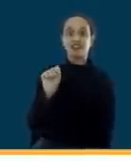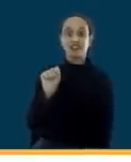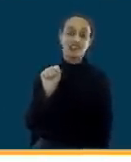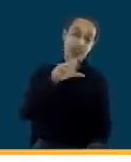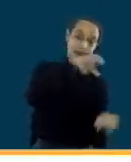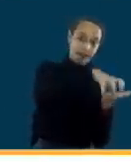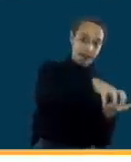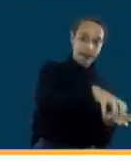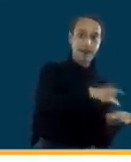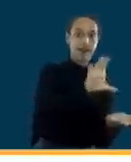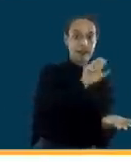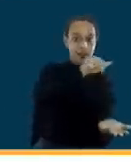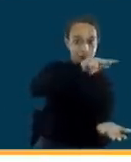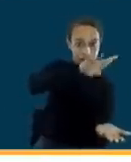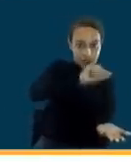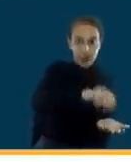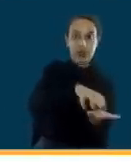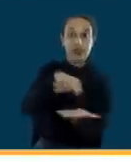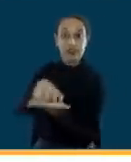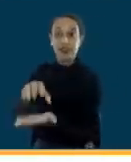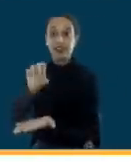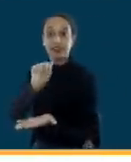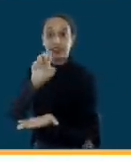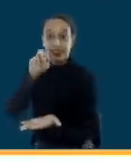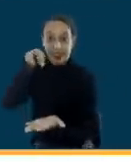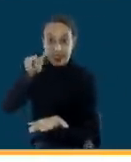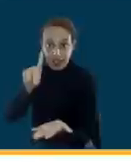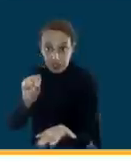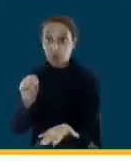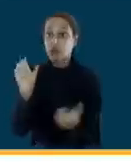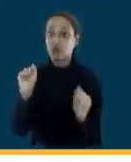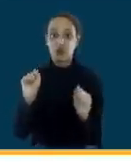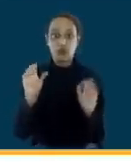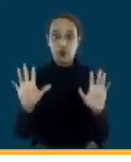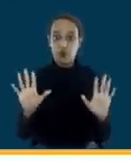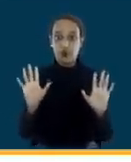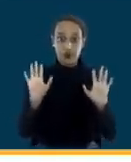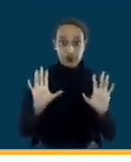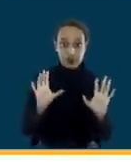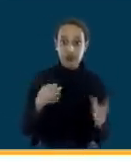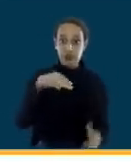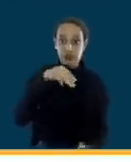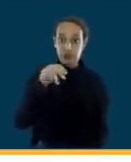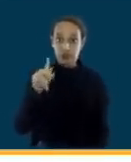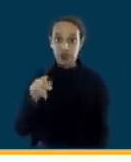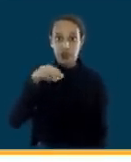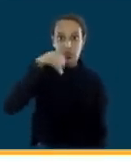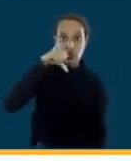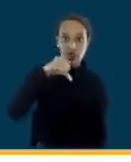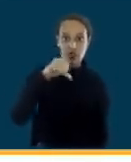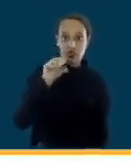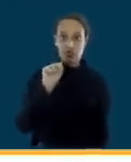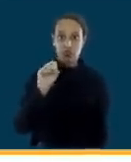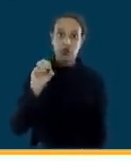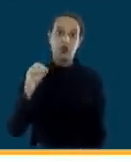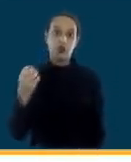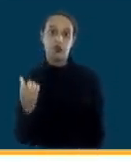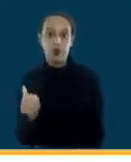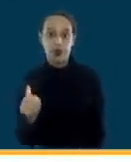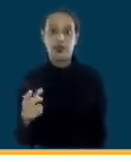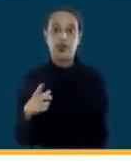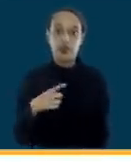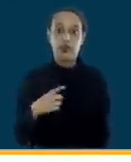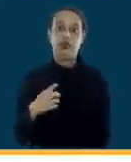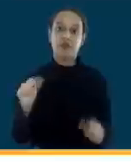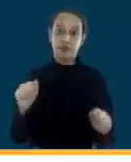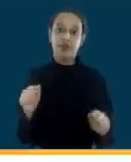que aconteceu agora recentemente. A medida provisória 986 recebeu 3 emendas no Senado, ou seja, teve que voltar